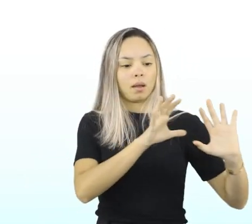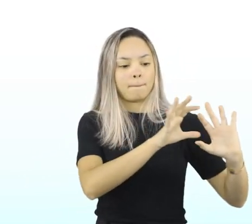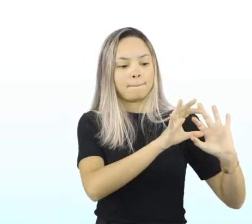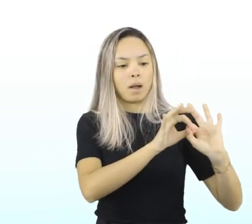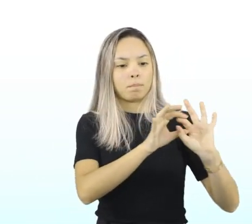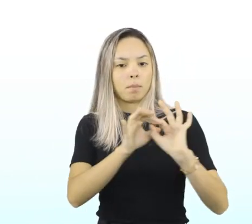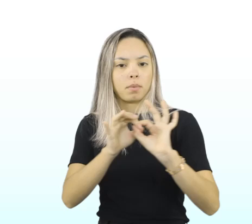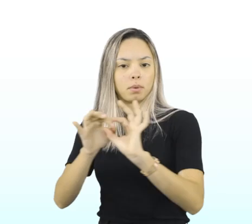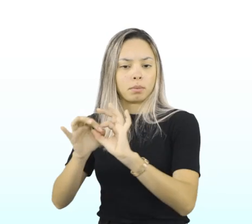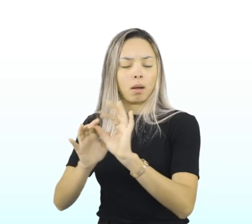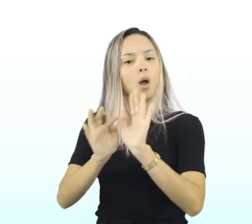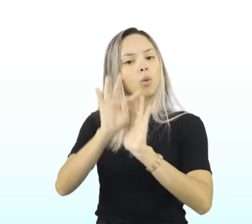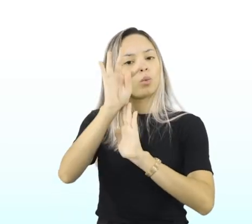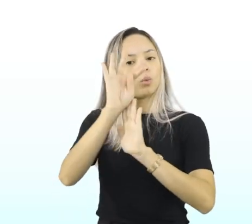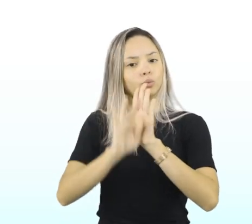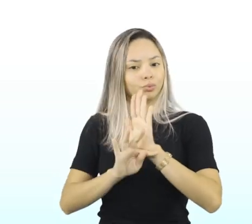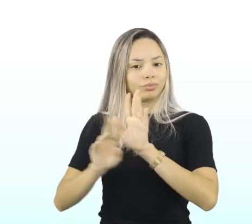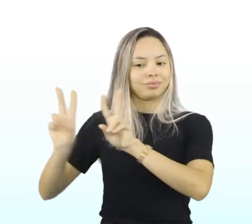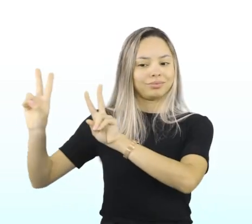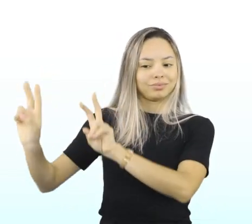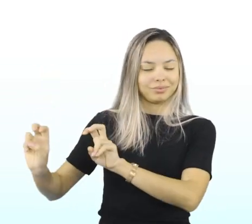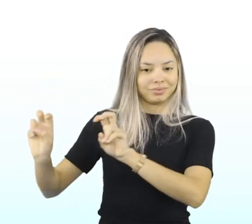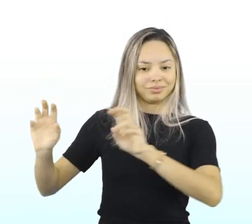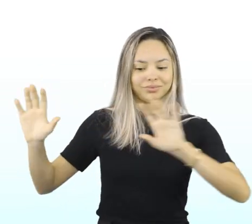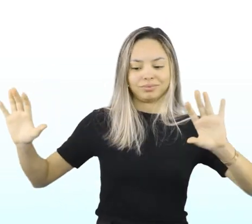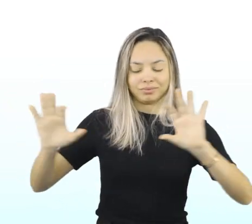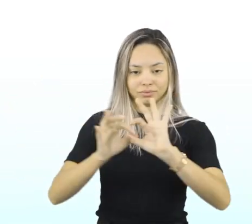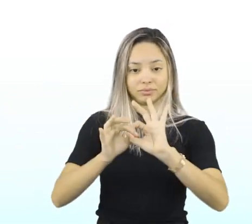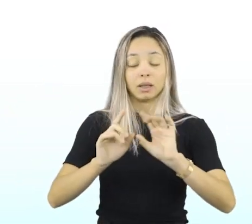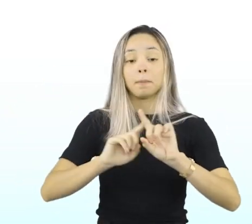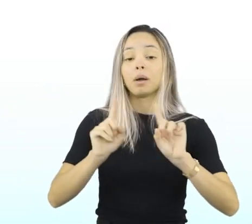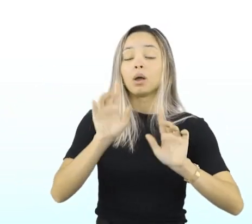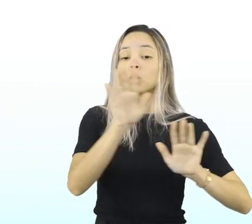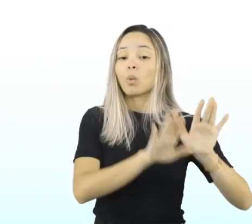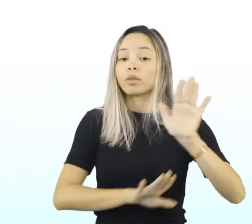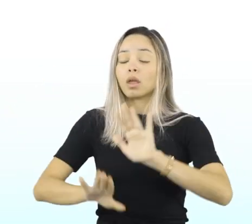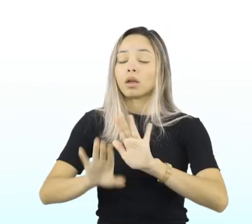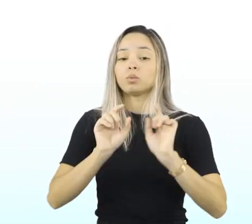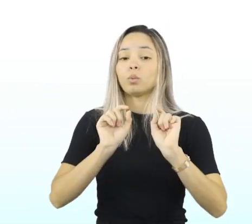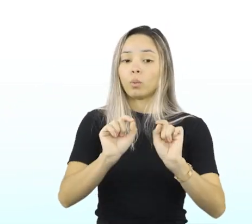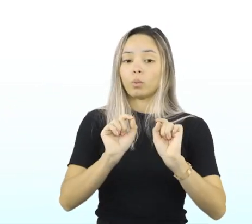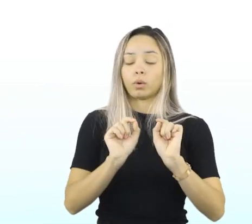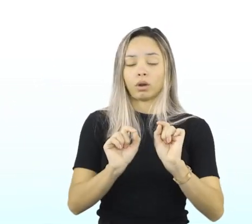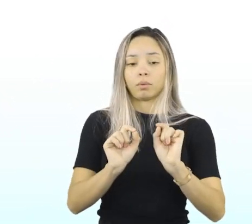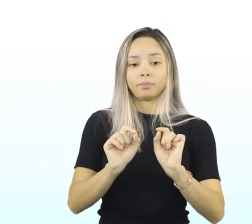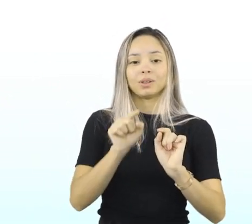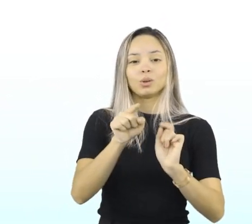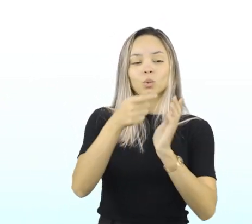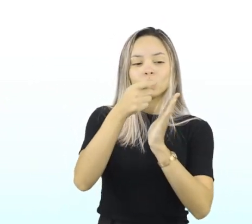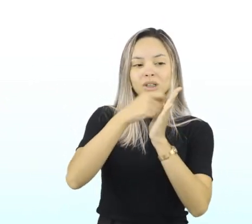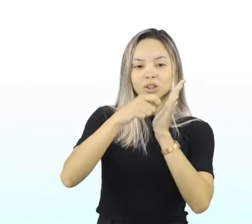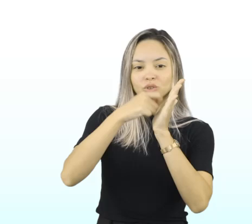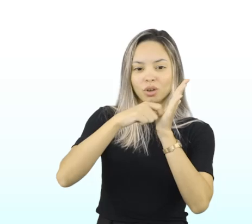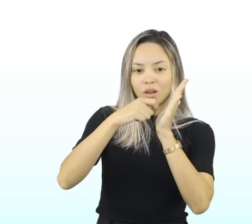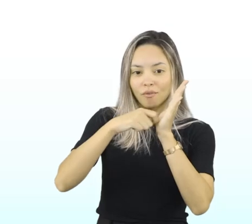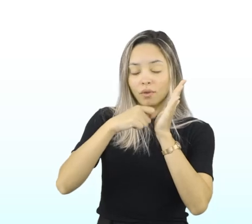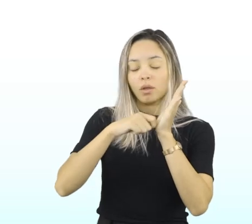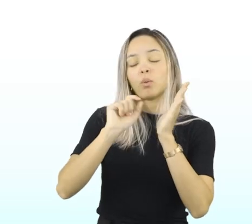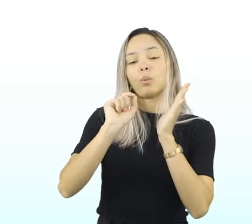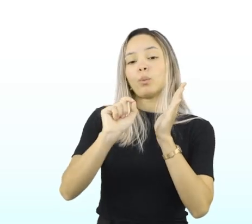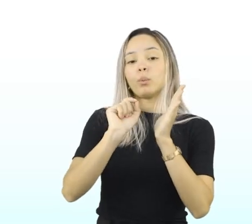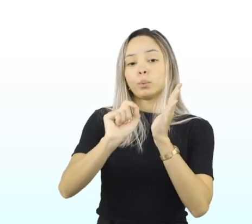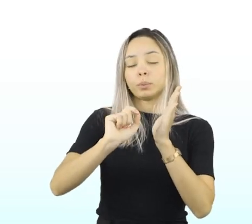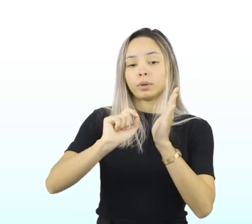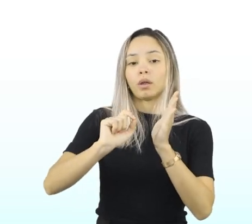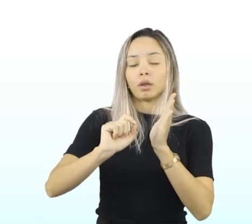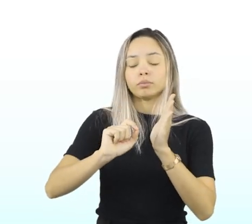eles estão relacionados com o tema do texto. Então, ó, agora, o cuidado que você deve ter ao escrever, não